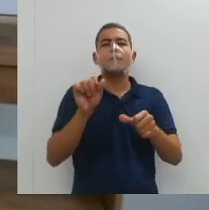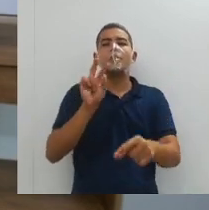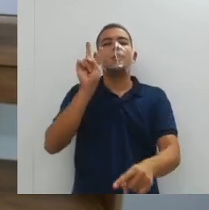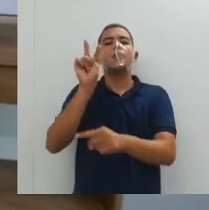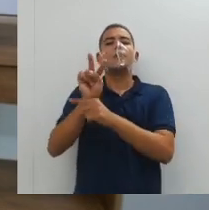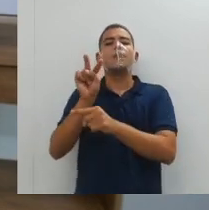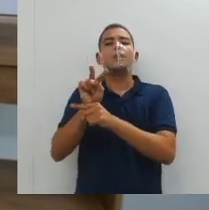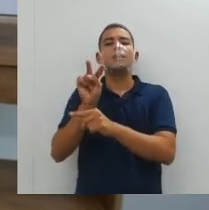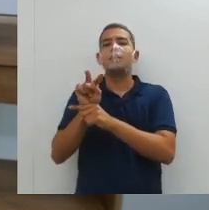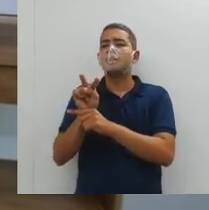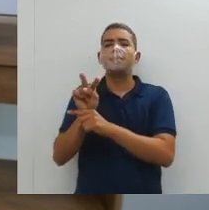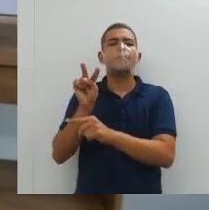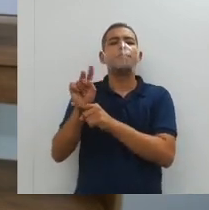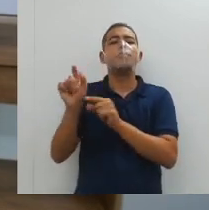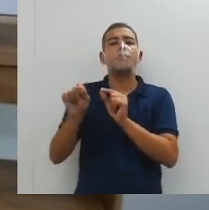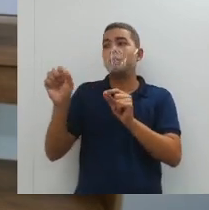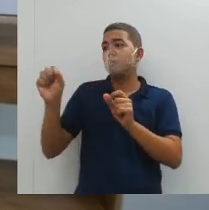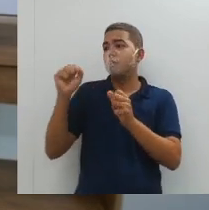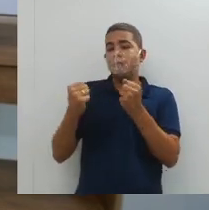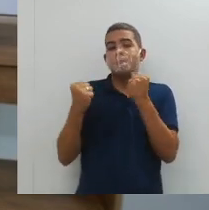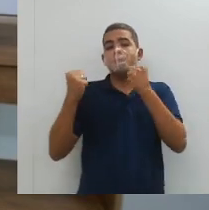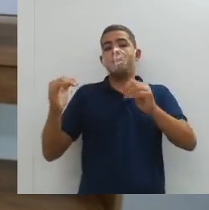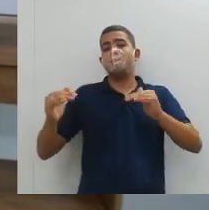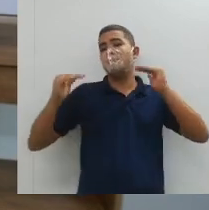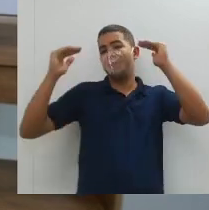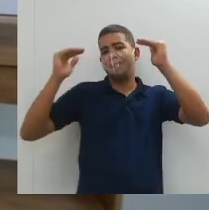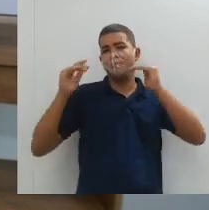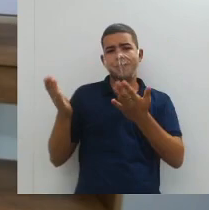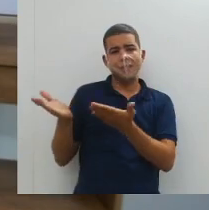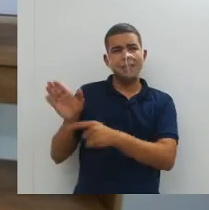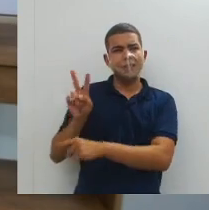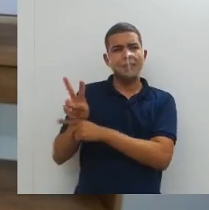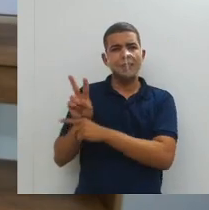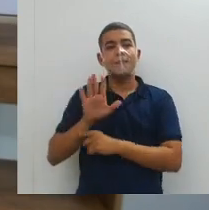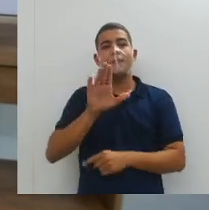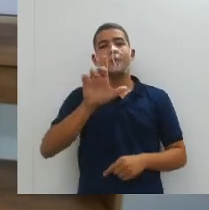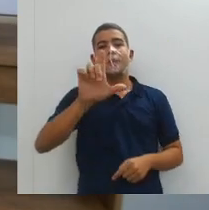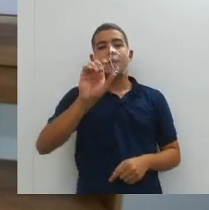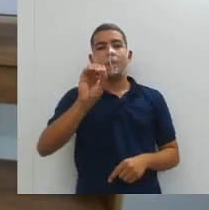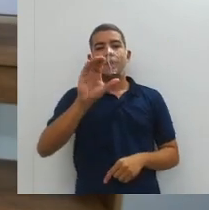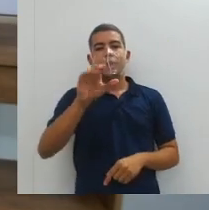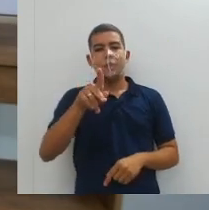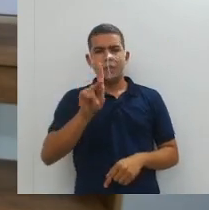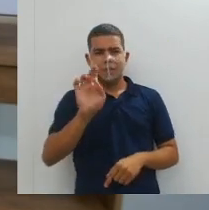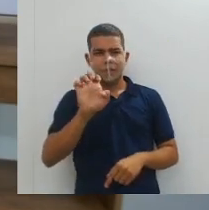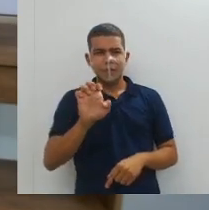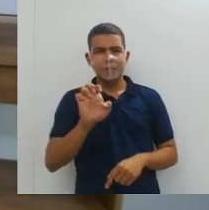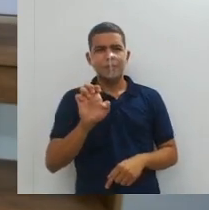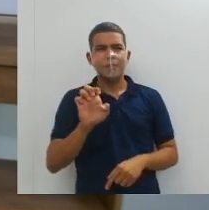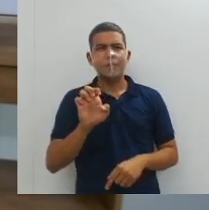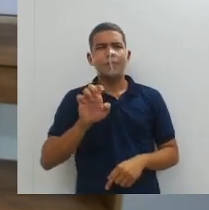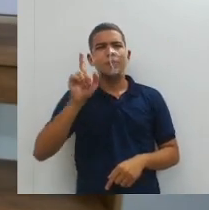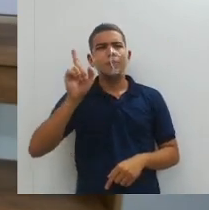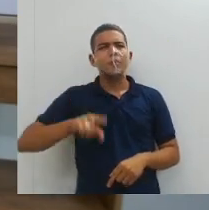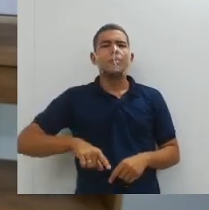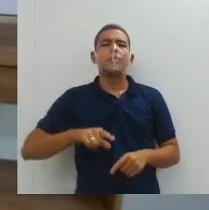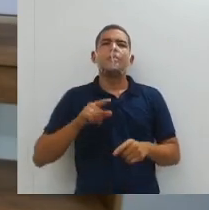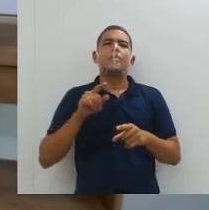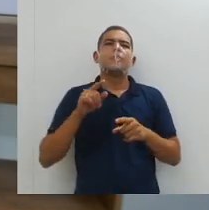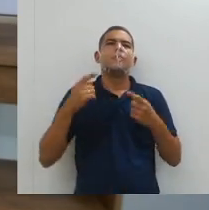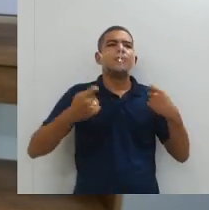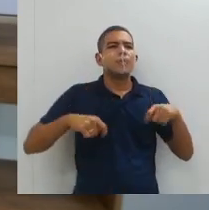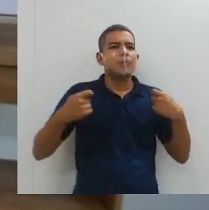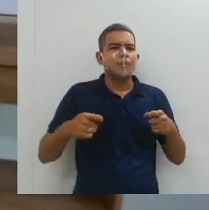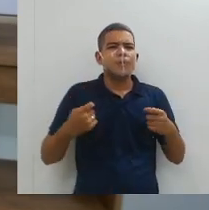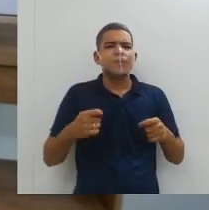os interesses dos poderosos. Mas, para John Locke, o Estado deveria, sim, não